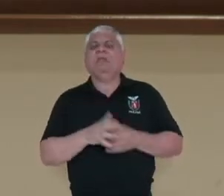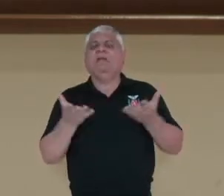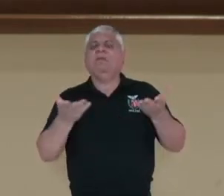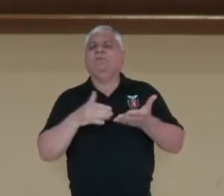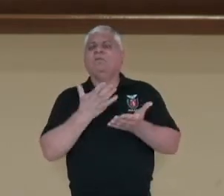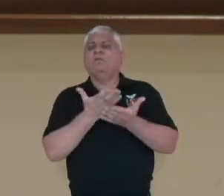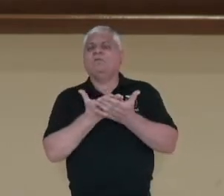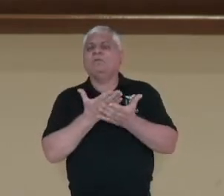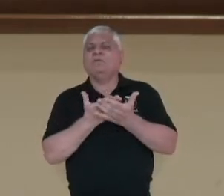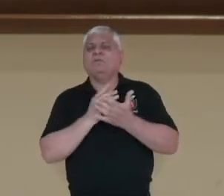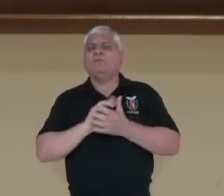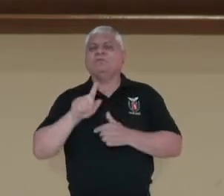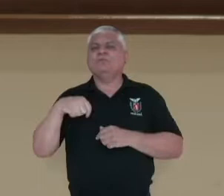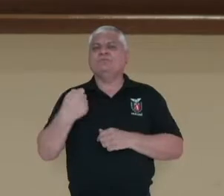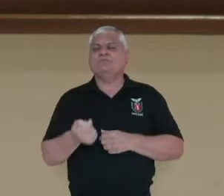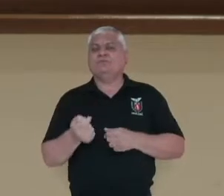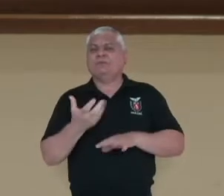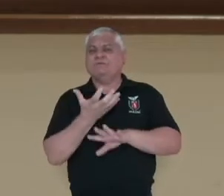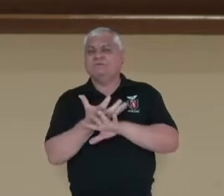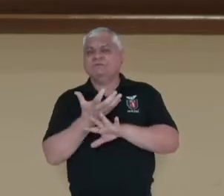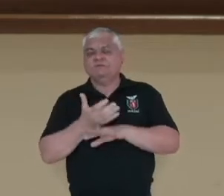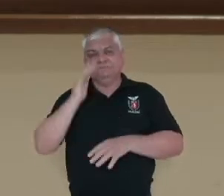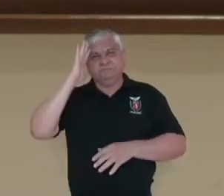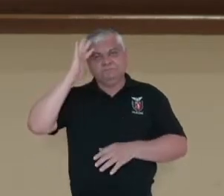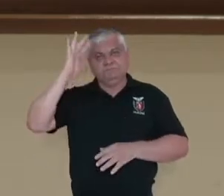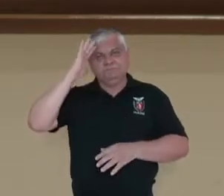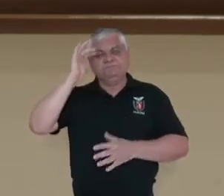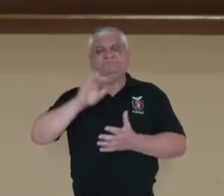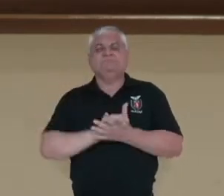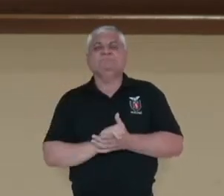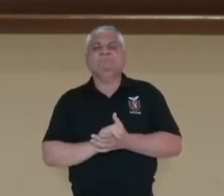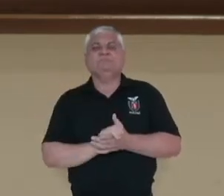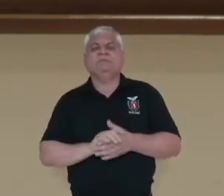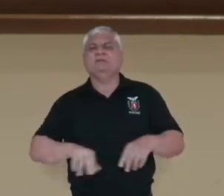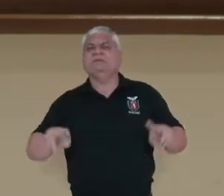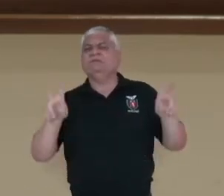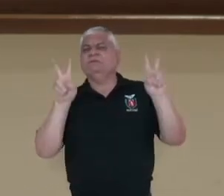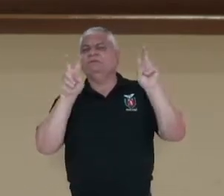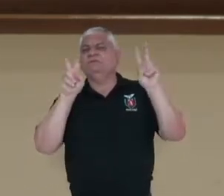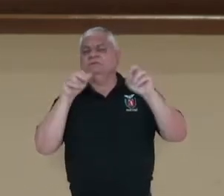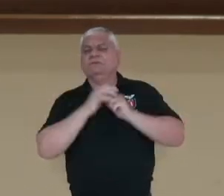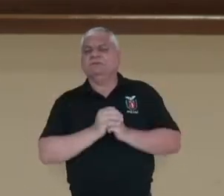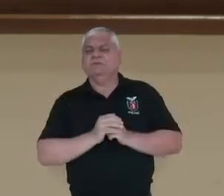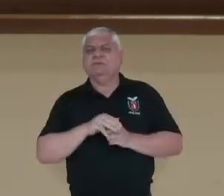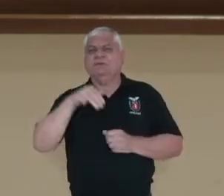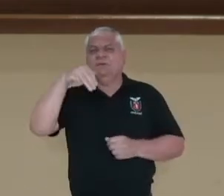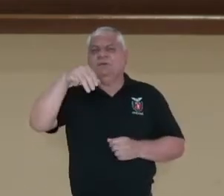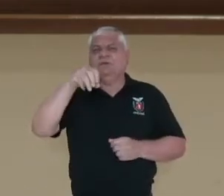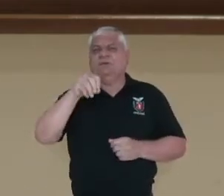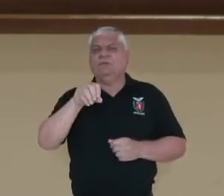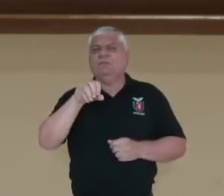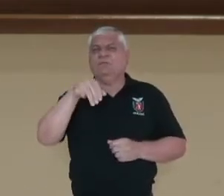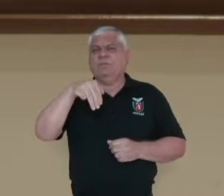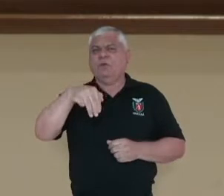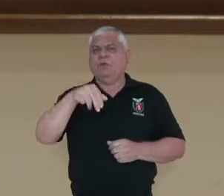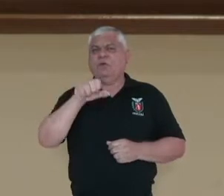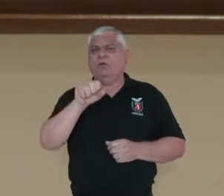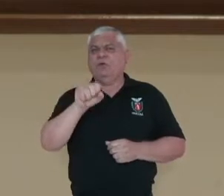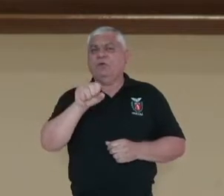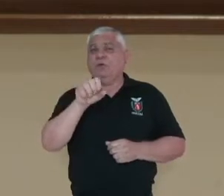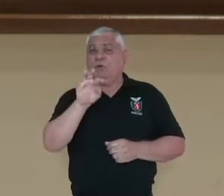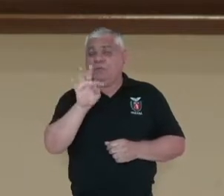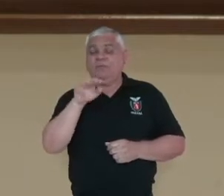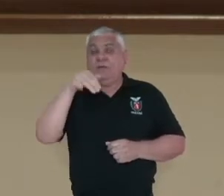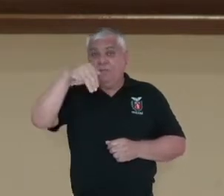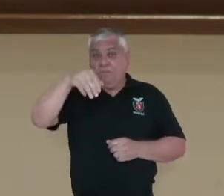é mais uma aula de filosofia. E hoje vamos falar sobre Montesquieu. Vamos pensar uma